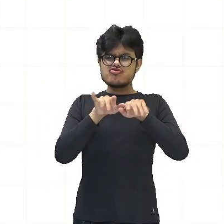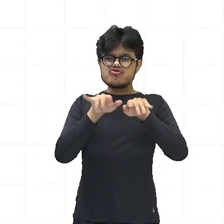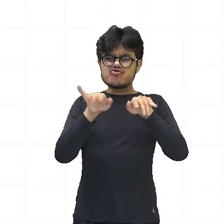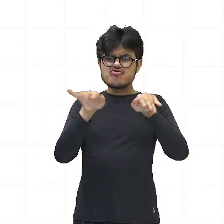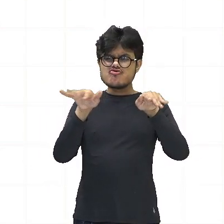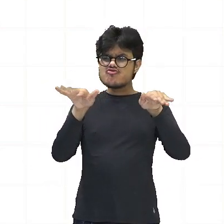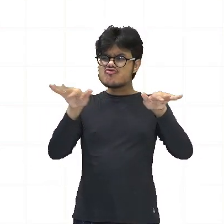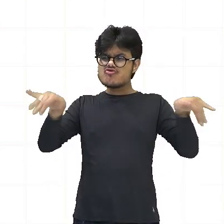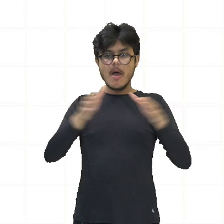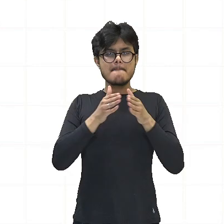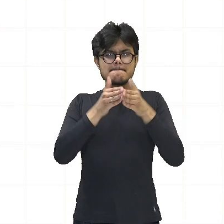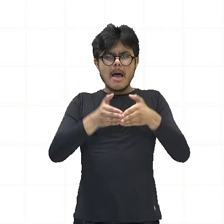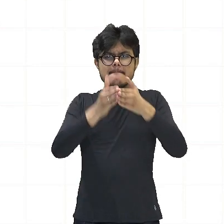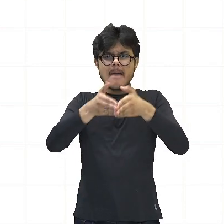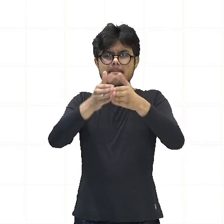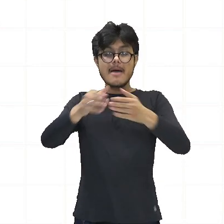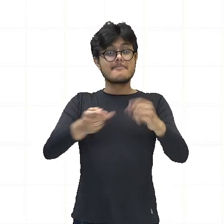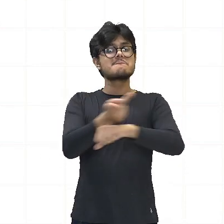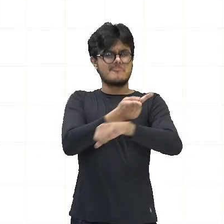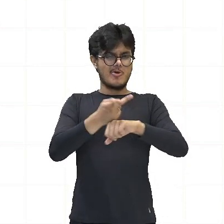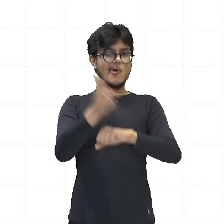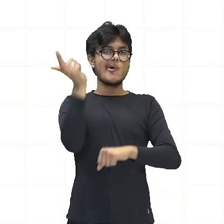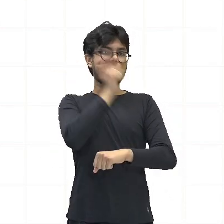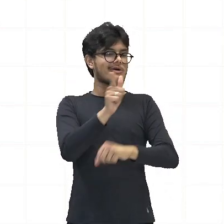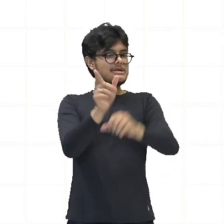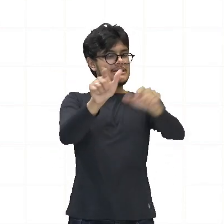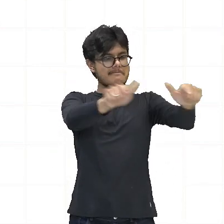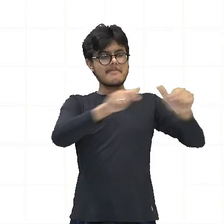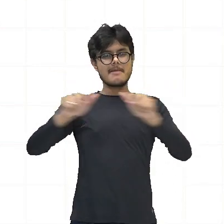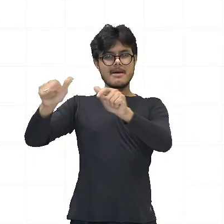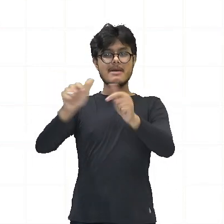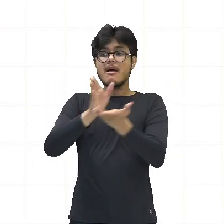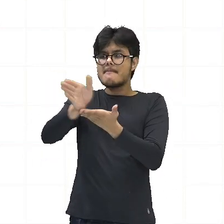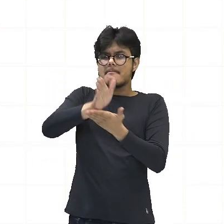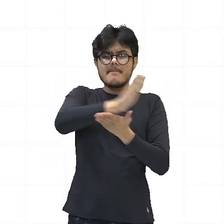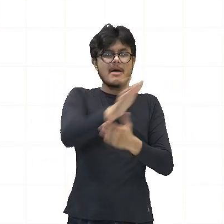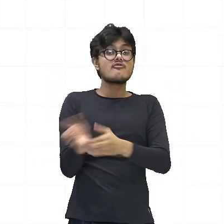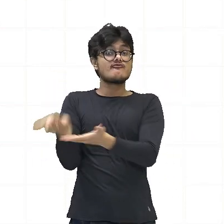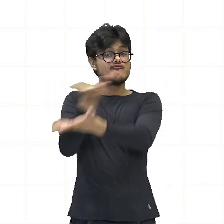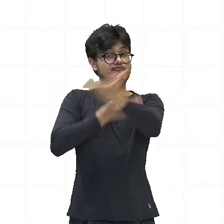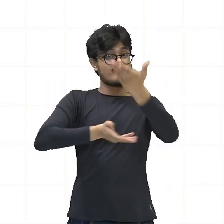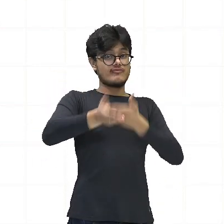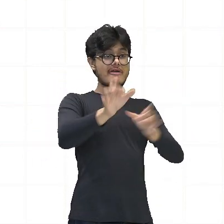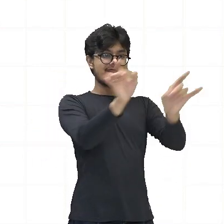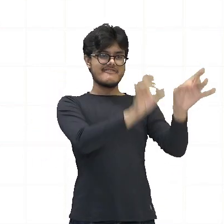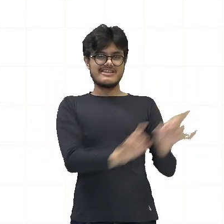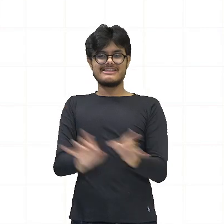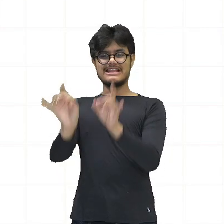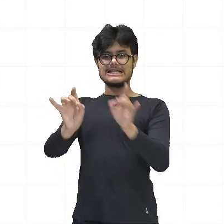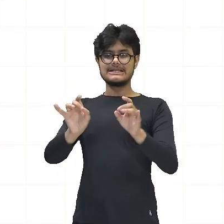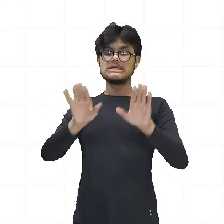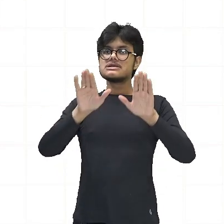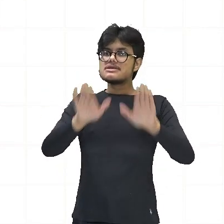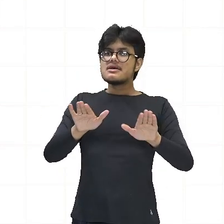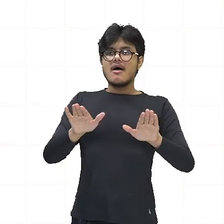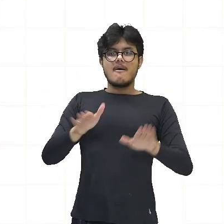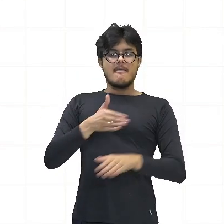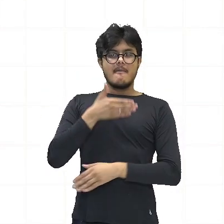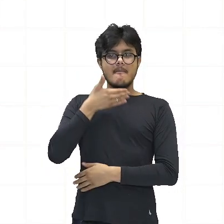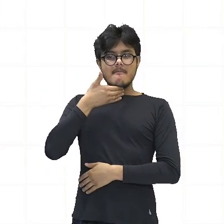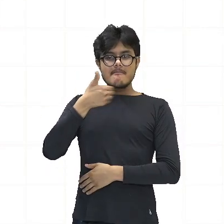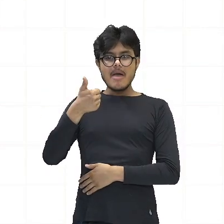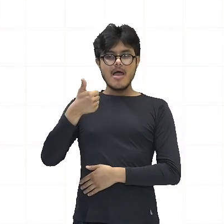certo? Então, eles estavam ali buscando novas rotas comerciais. Isso acabou favorecendo